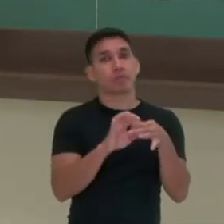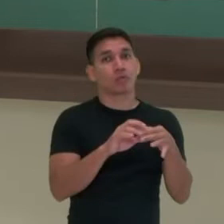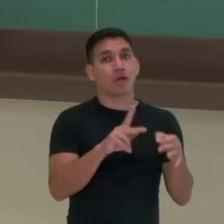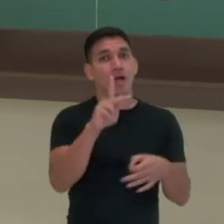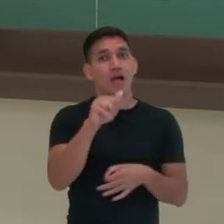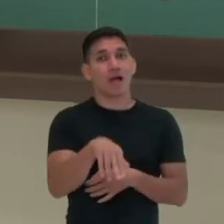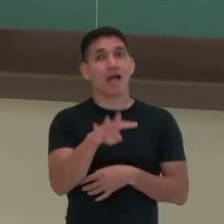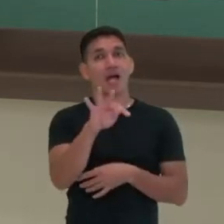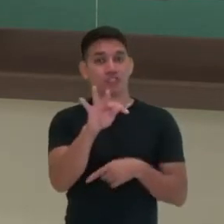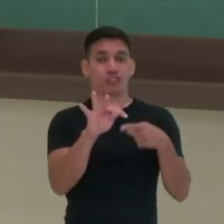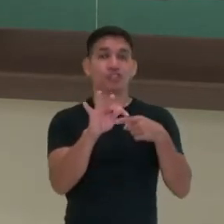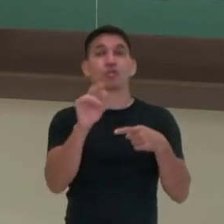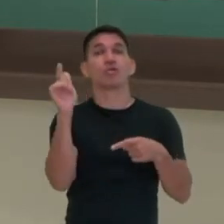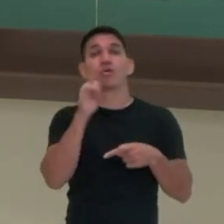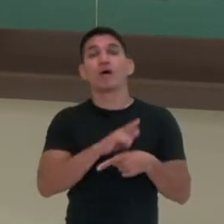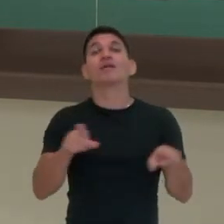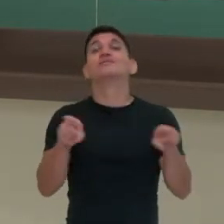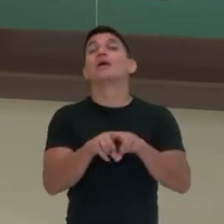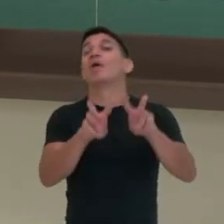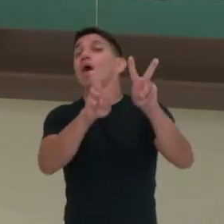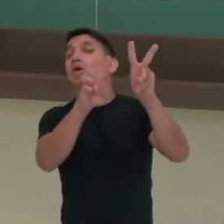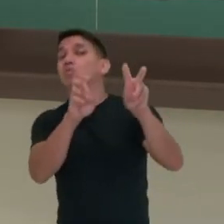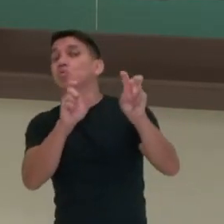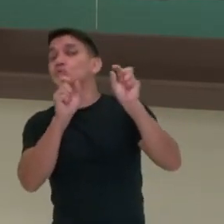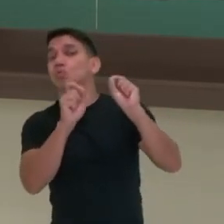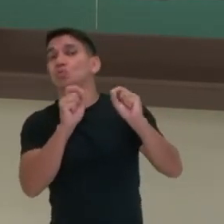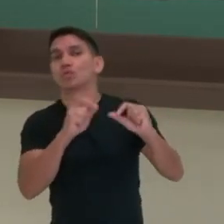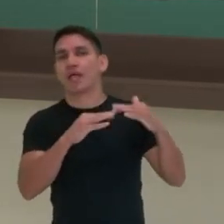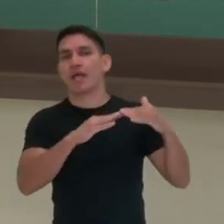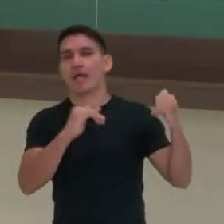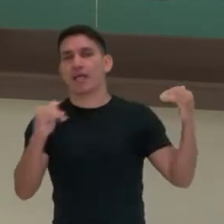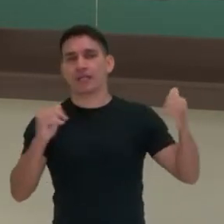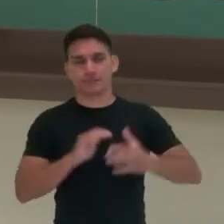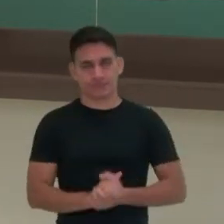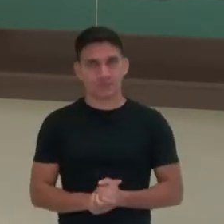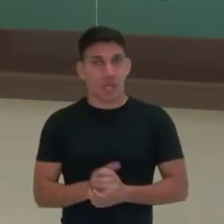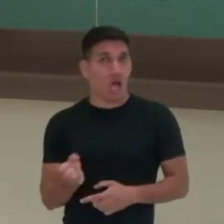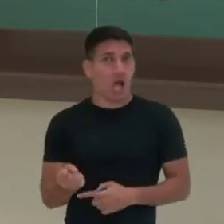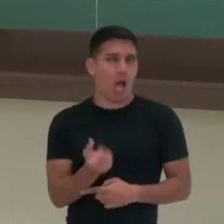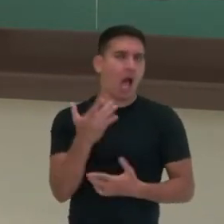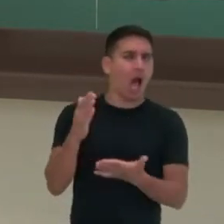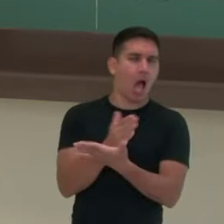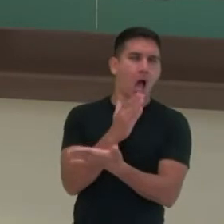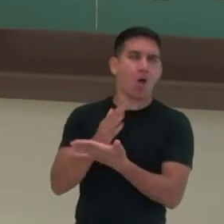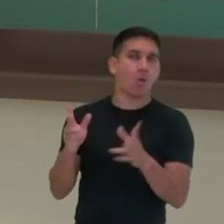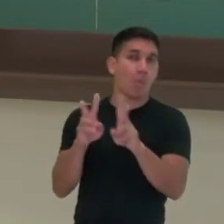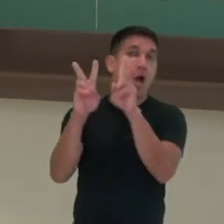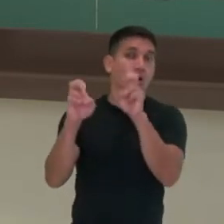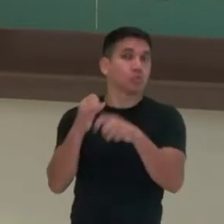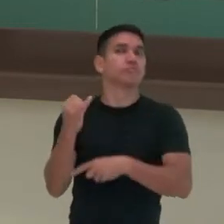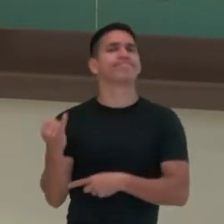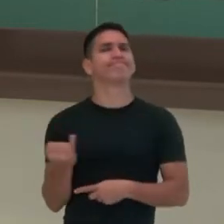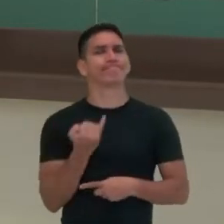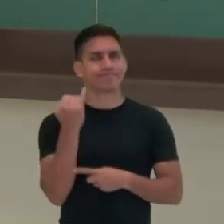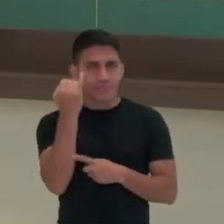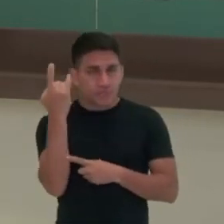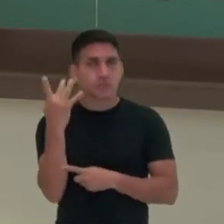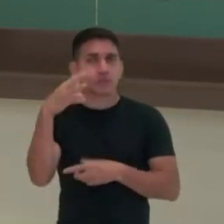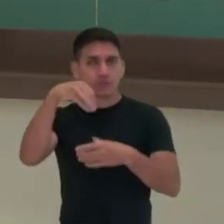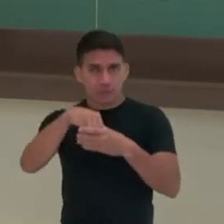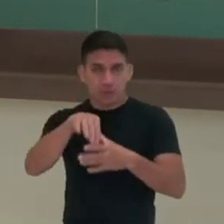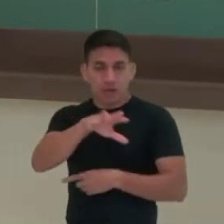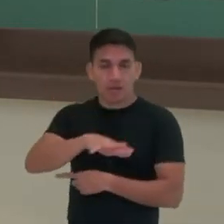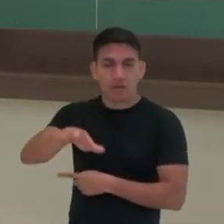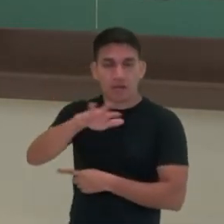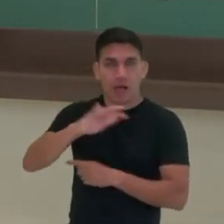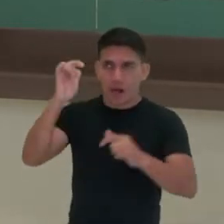kantiano, inclusive a respeito da estética. Algumas questões importantíssimas dentro dessa